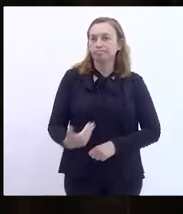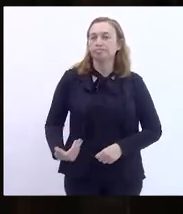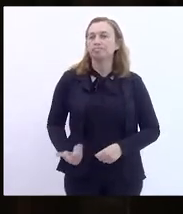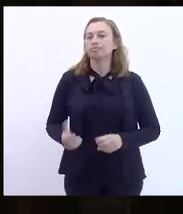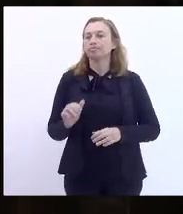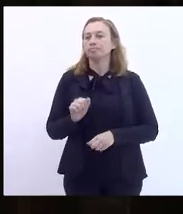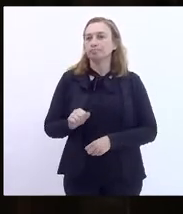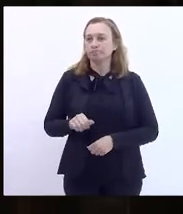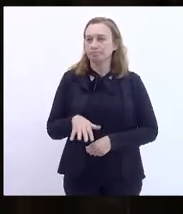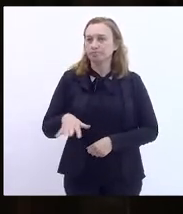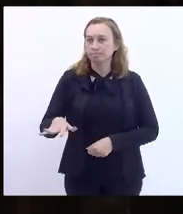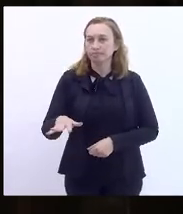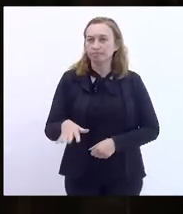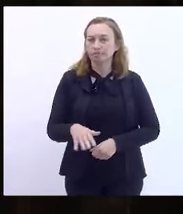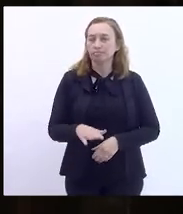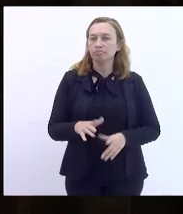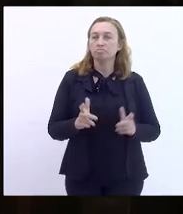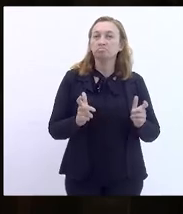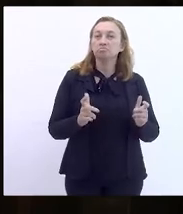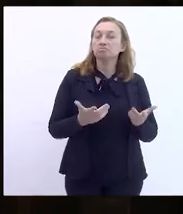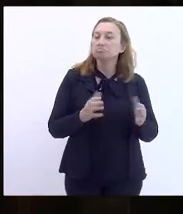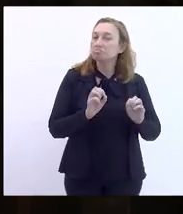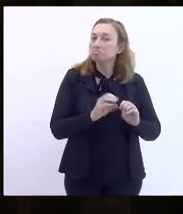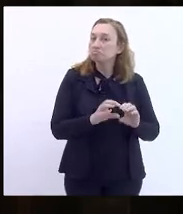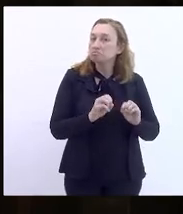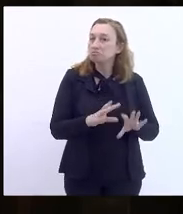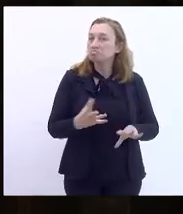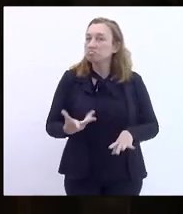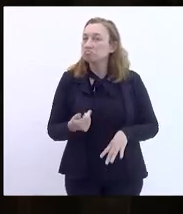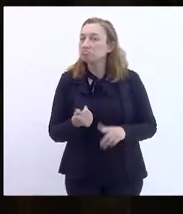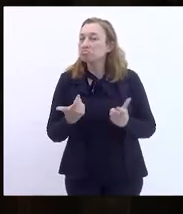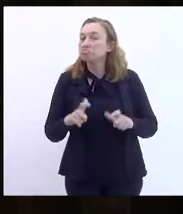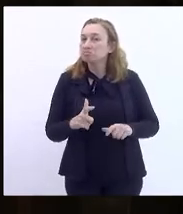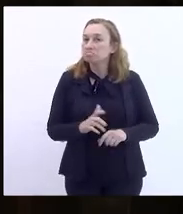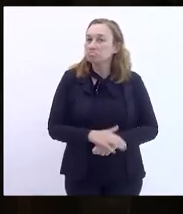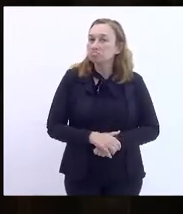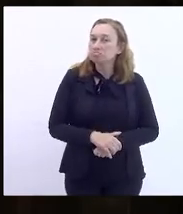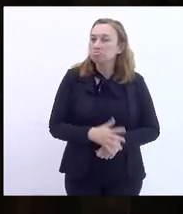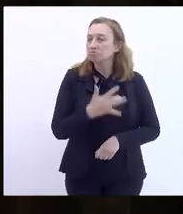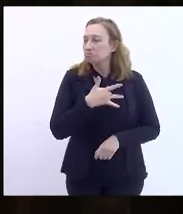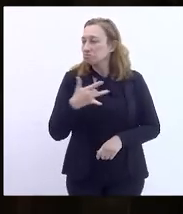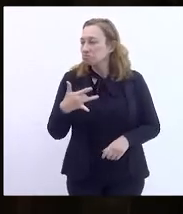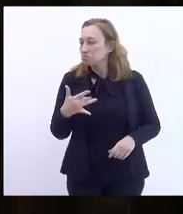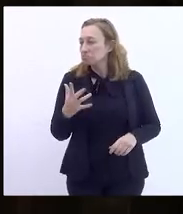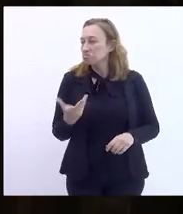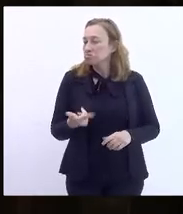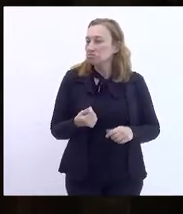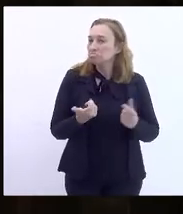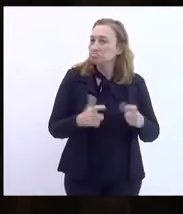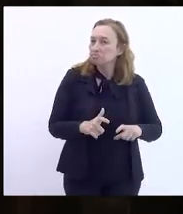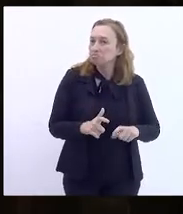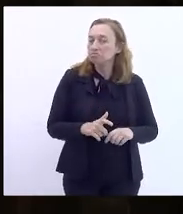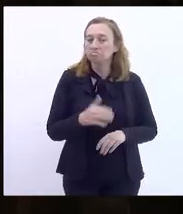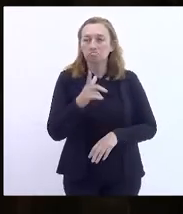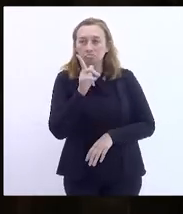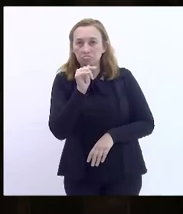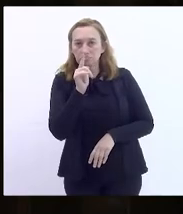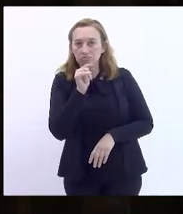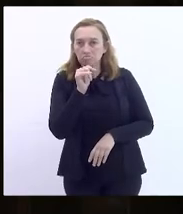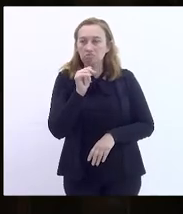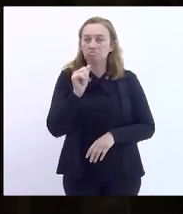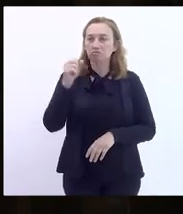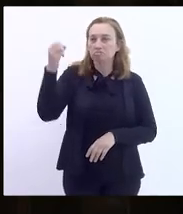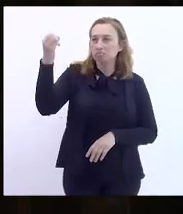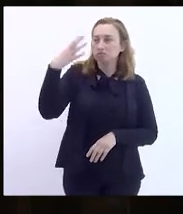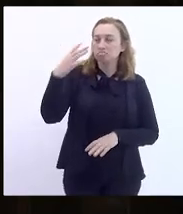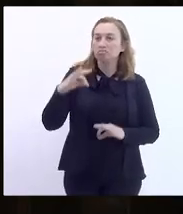nas comunidades e cadê Educação de qualidade Cadê a saúde de qualidade Cadê a água Cadê a noite